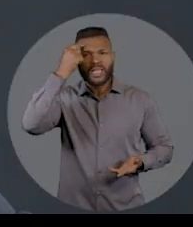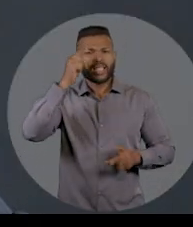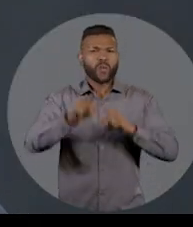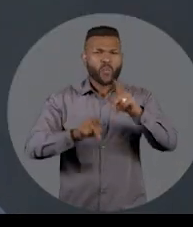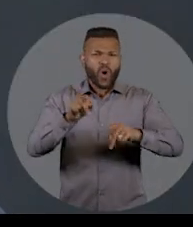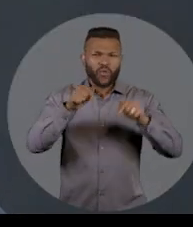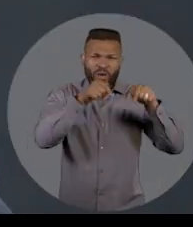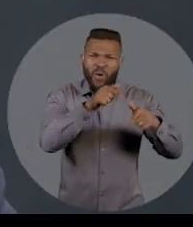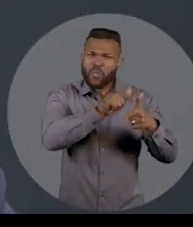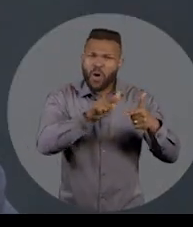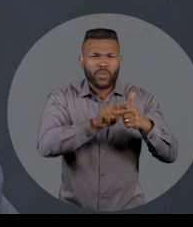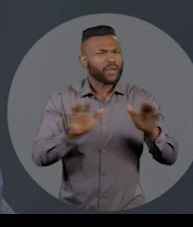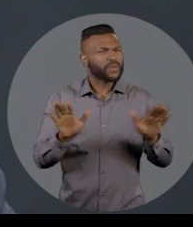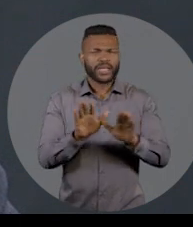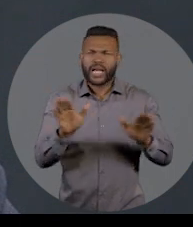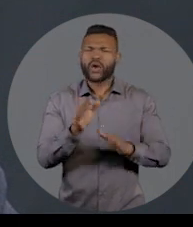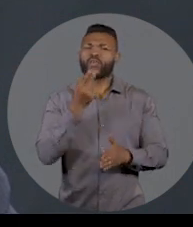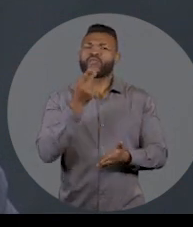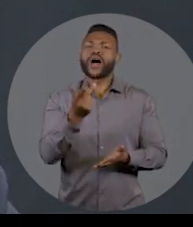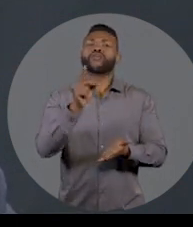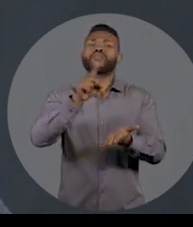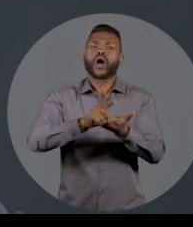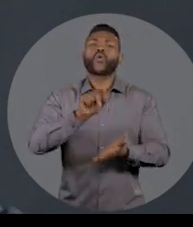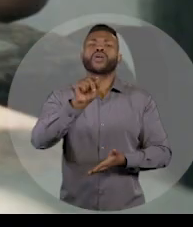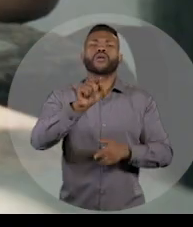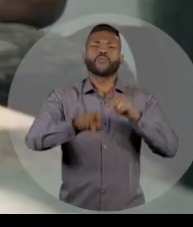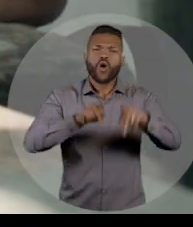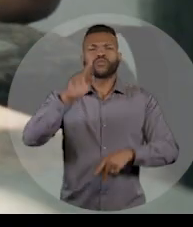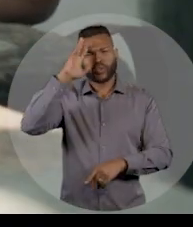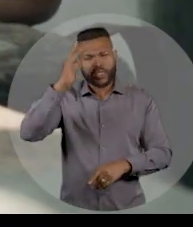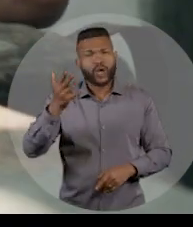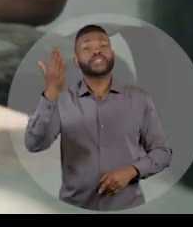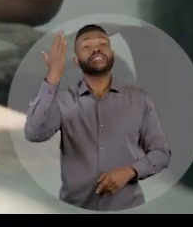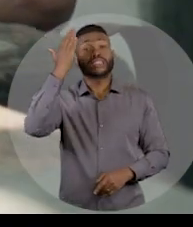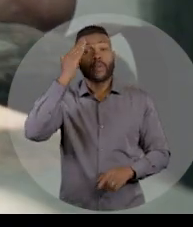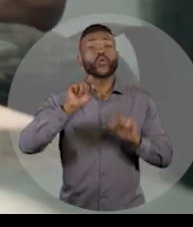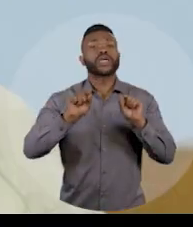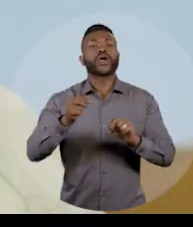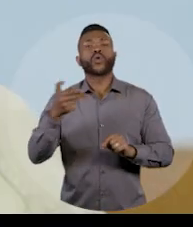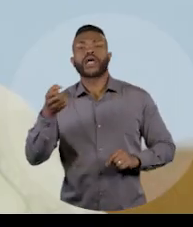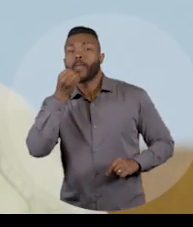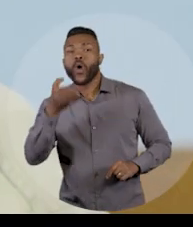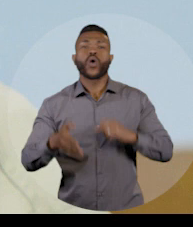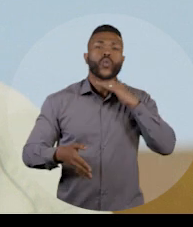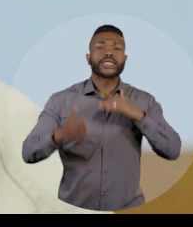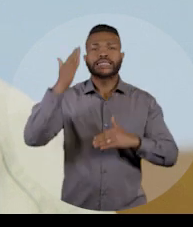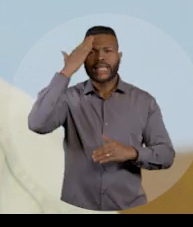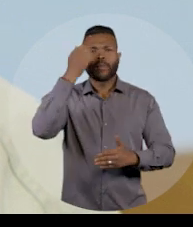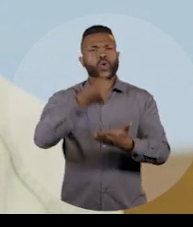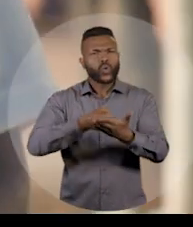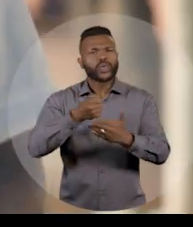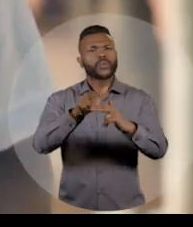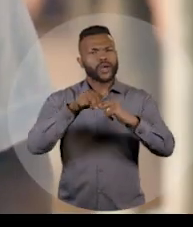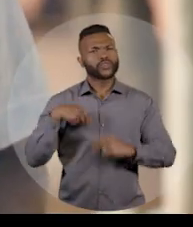é o problema. Eu continuo afirmando que o povo é a solução. O povo sabe o que é bom, o que é ruim, que está lutando realmente